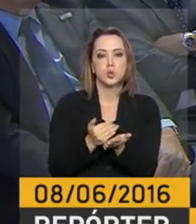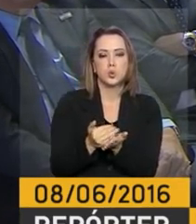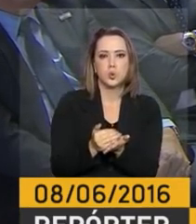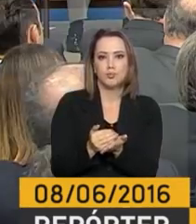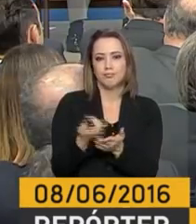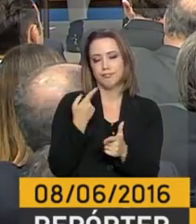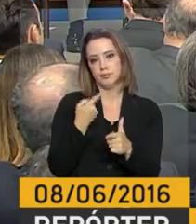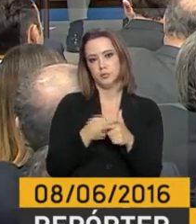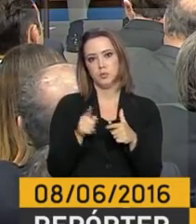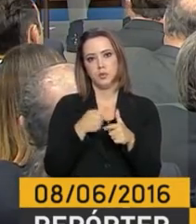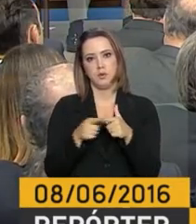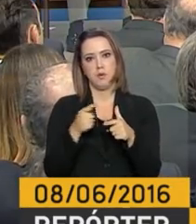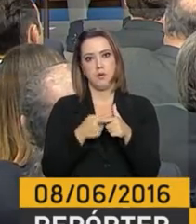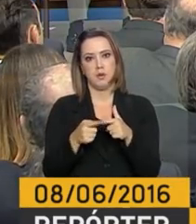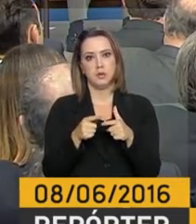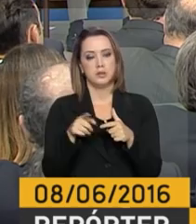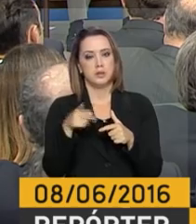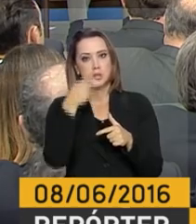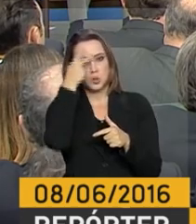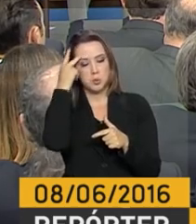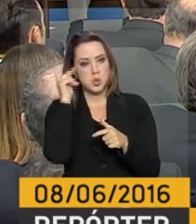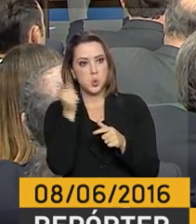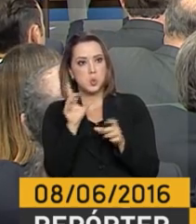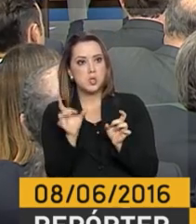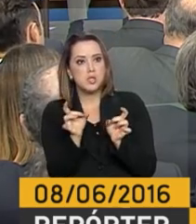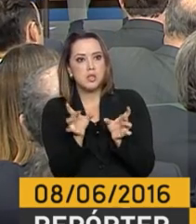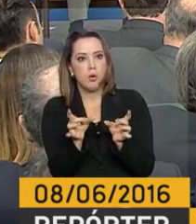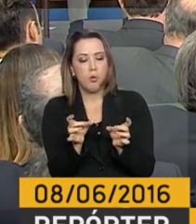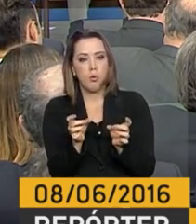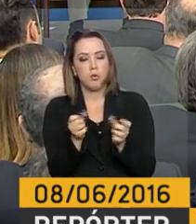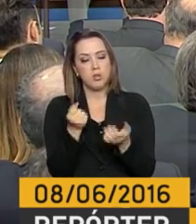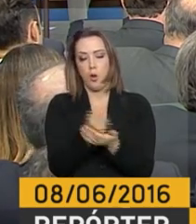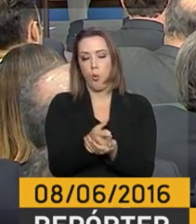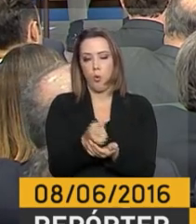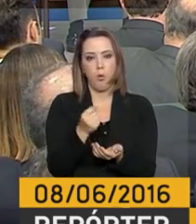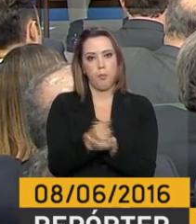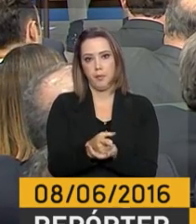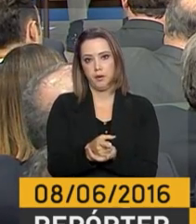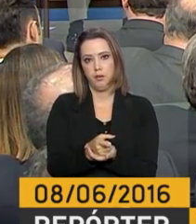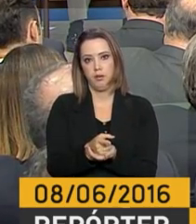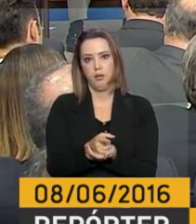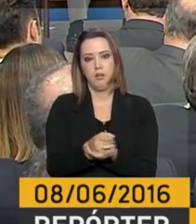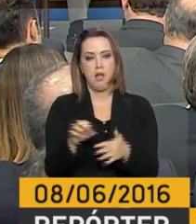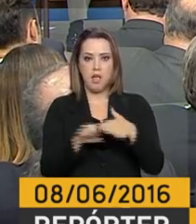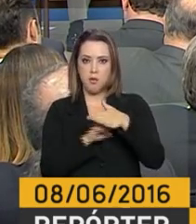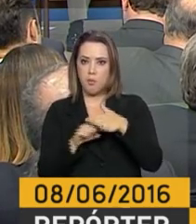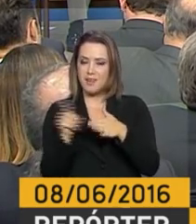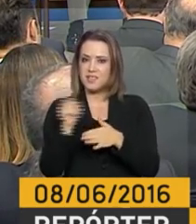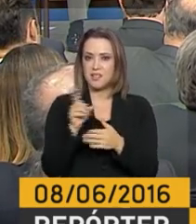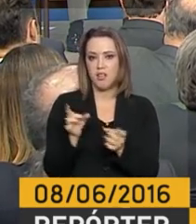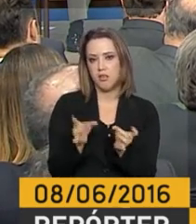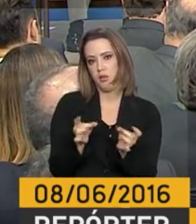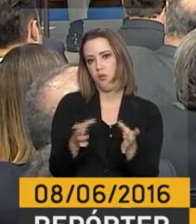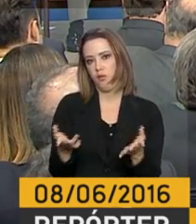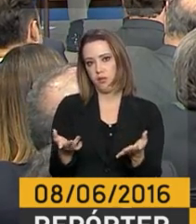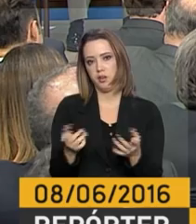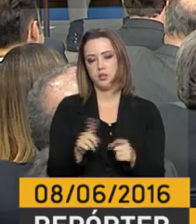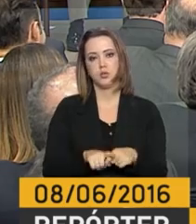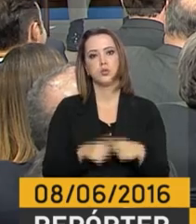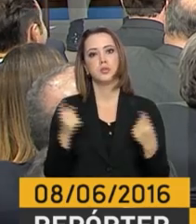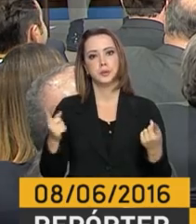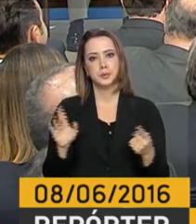problema da retração dos consumidores porque hoje isso está já se revertendo mas eh